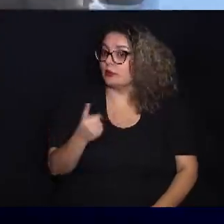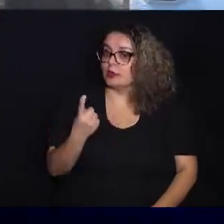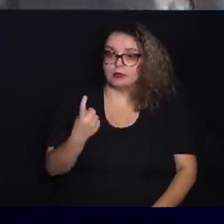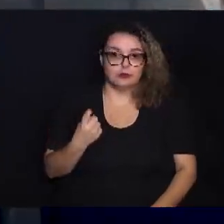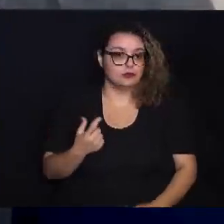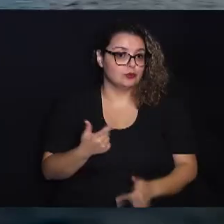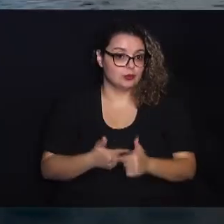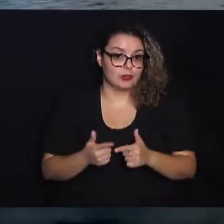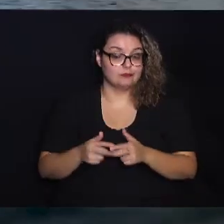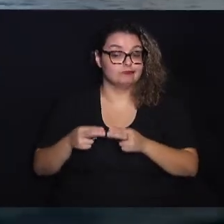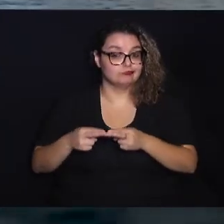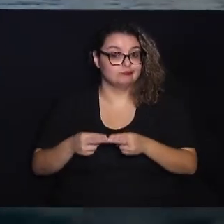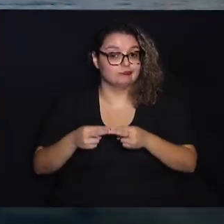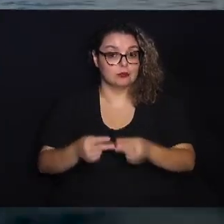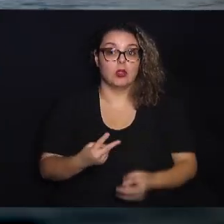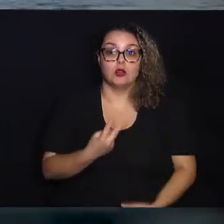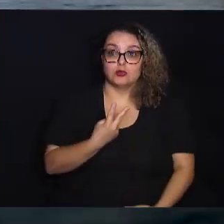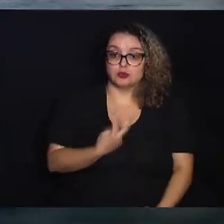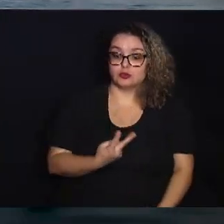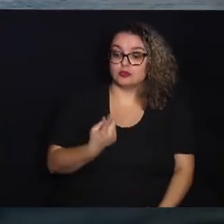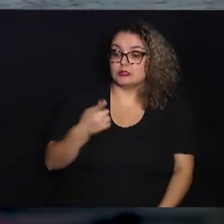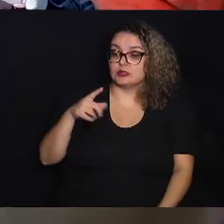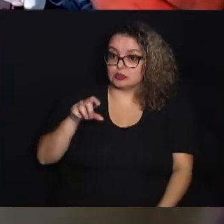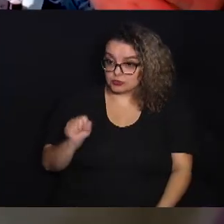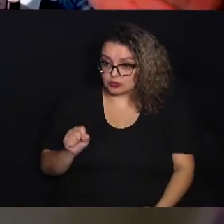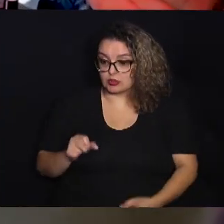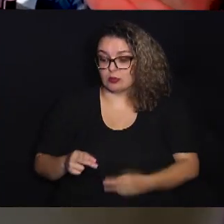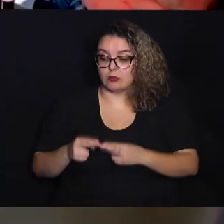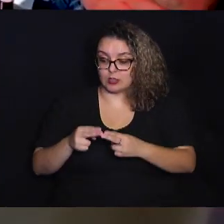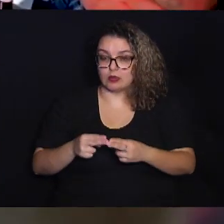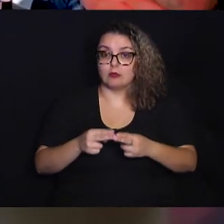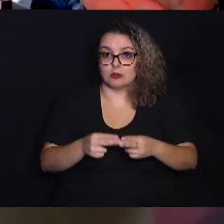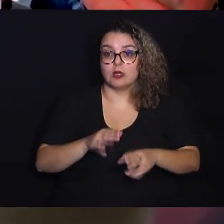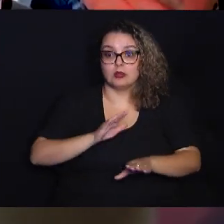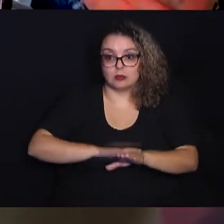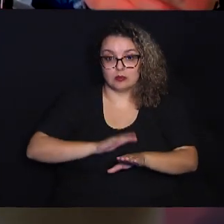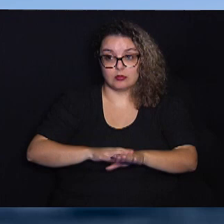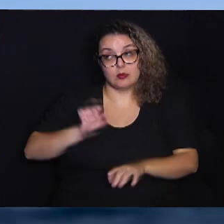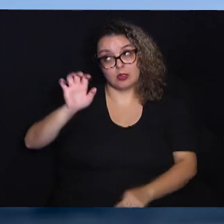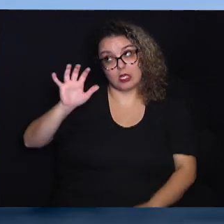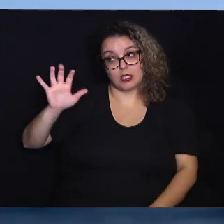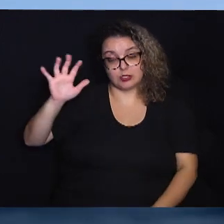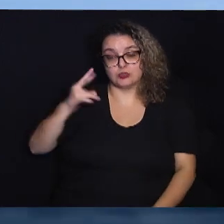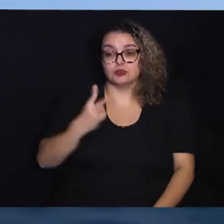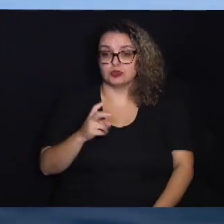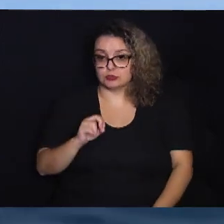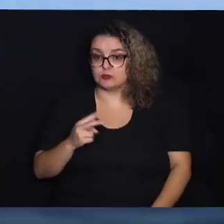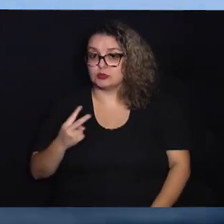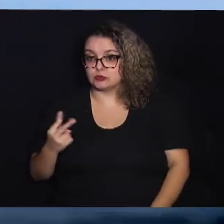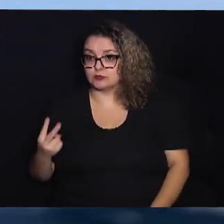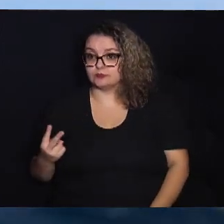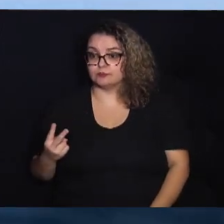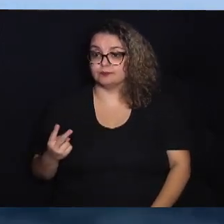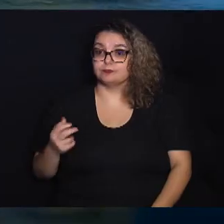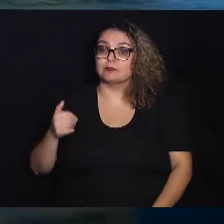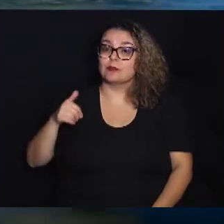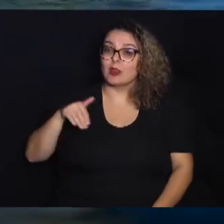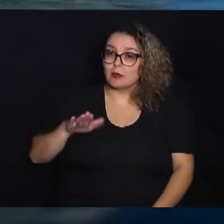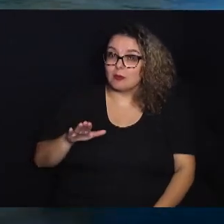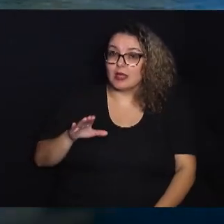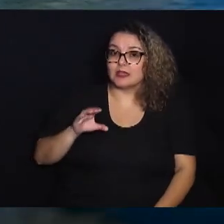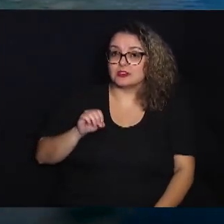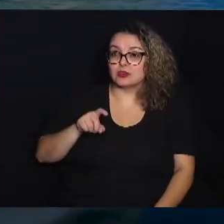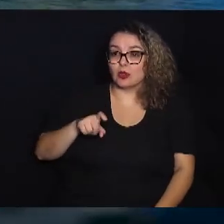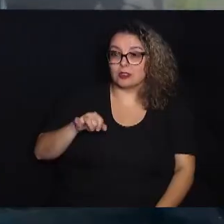único problema causado pelos cruzeiros. Os 218 navios de cruzeiro que operaram na Europa em 2022